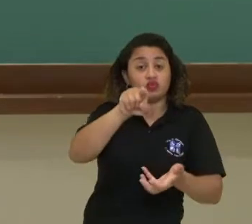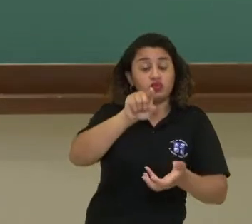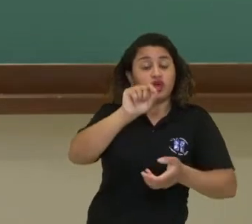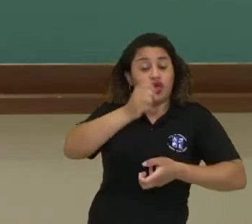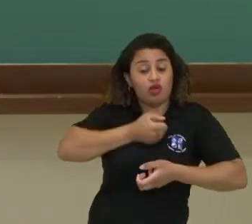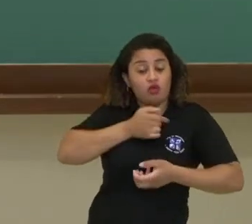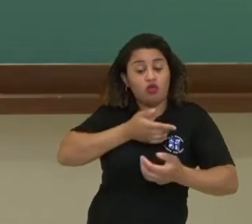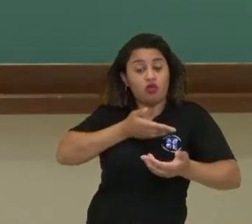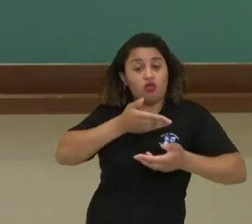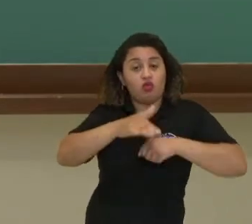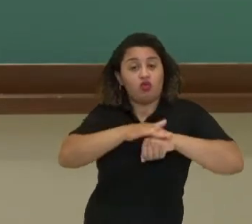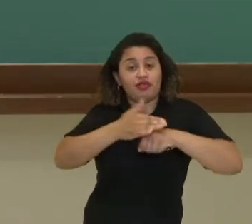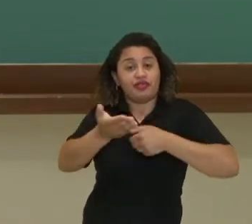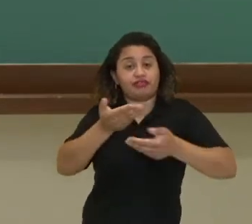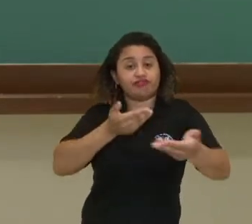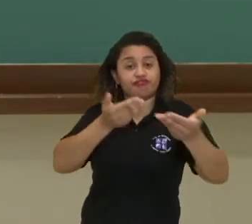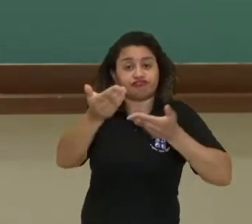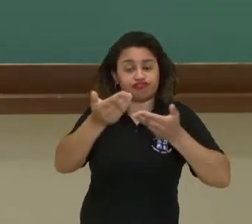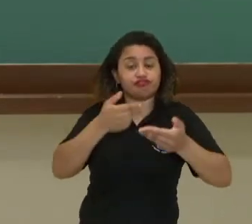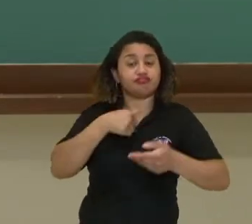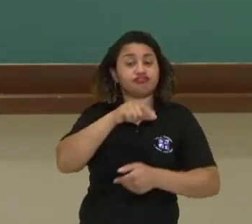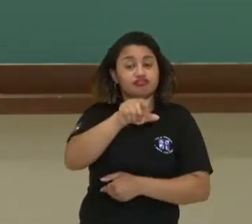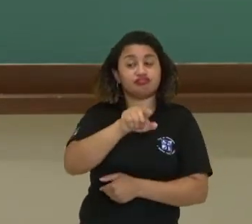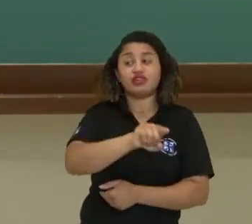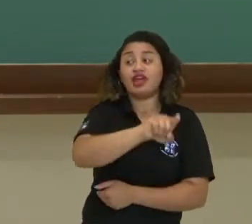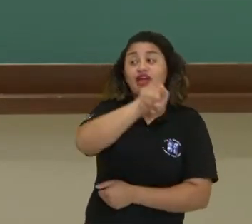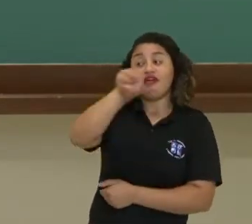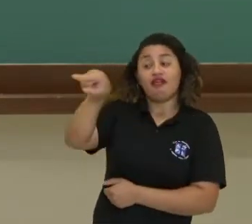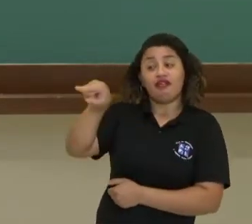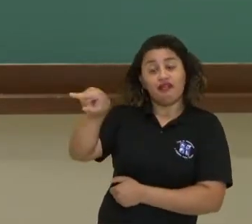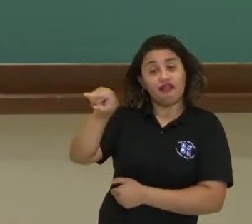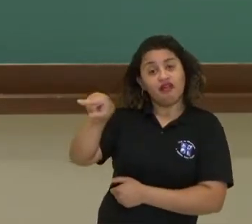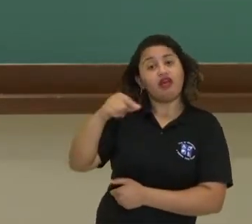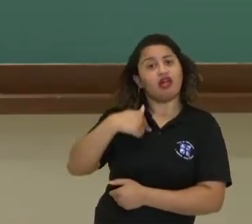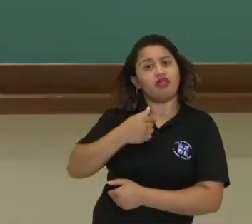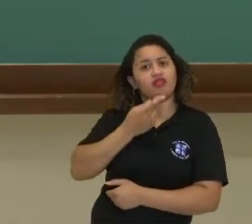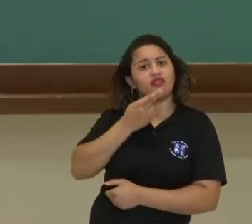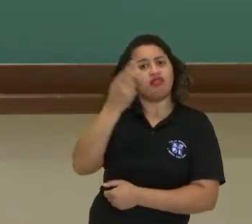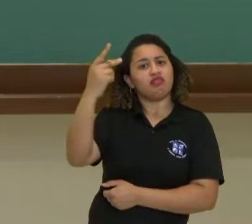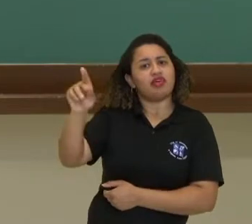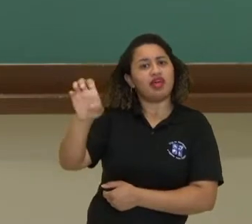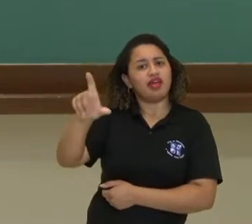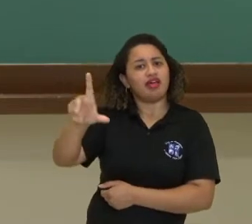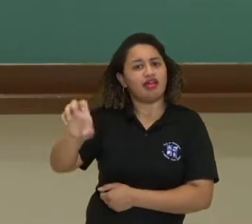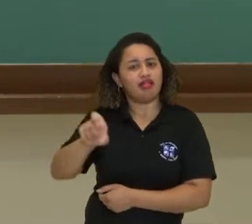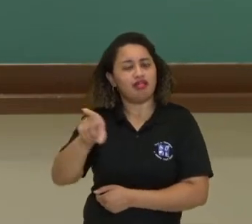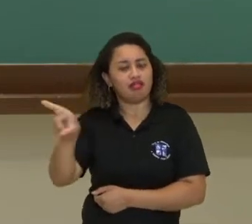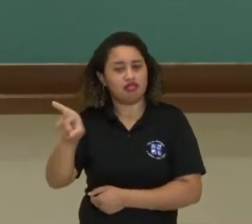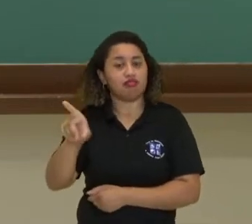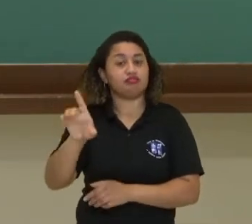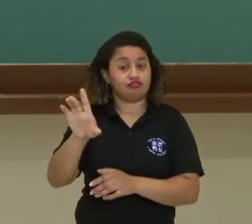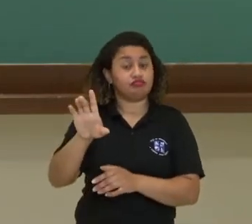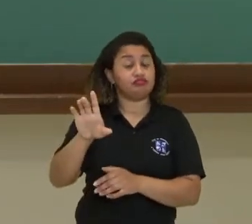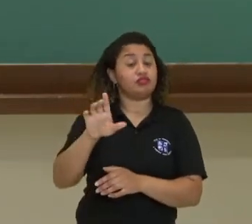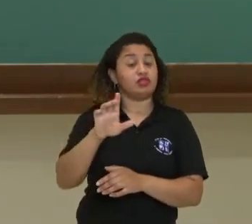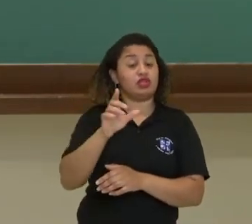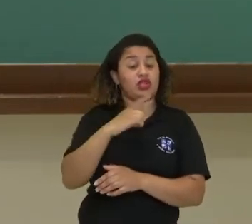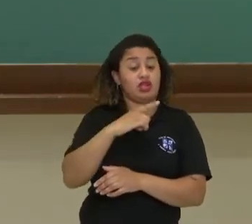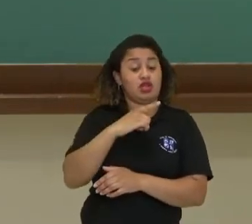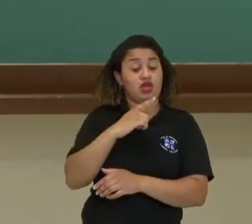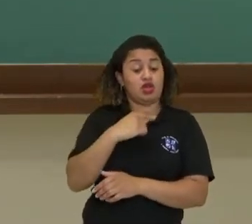quem eu falo ele de quem eu falo isso no singular nós que falamos